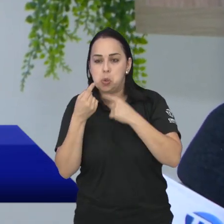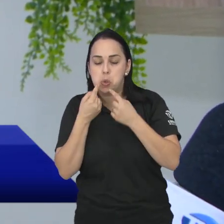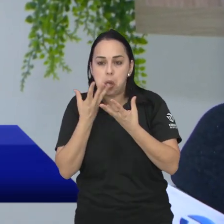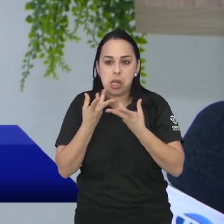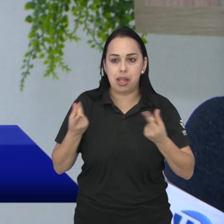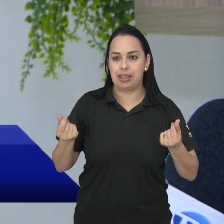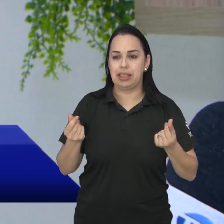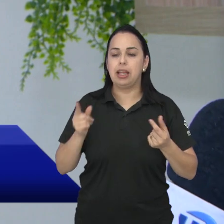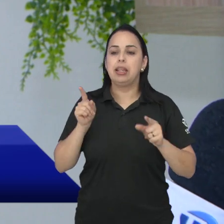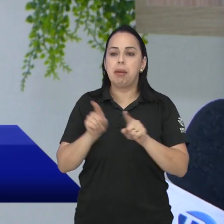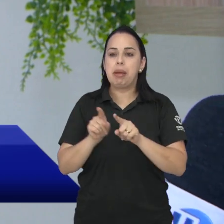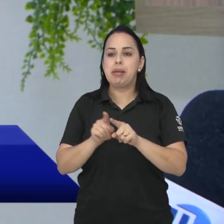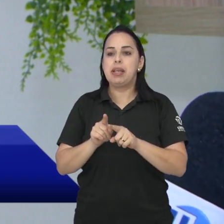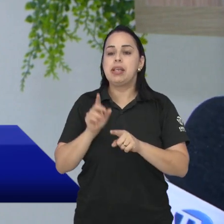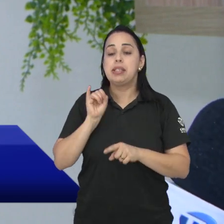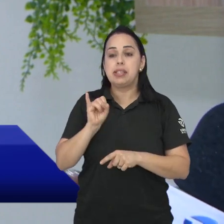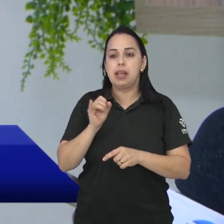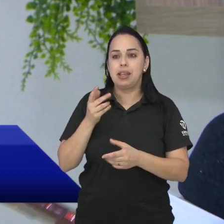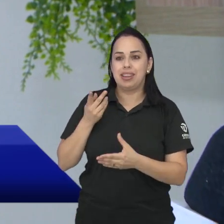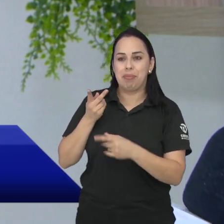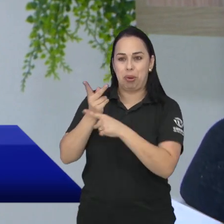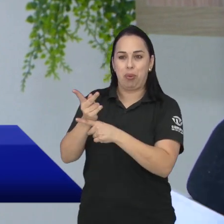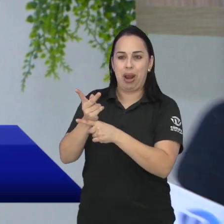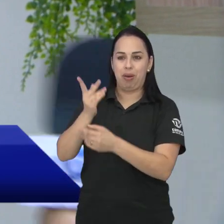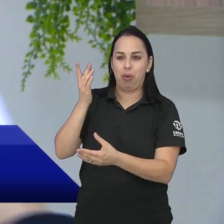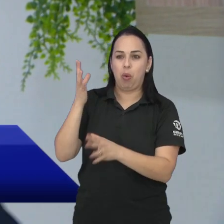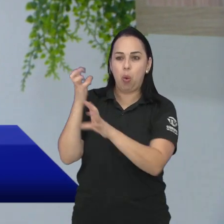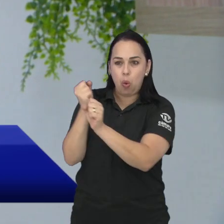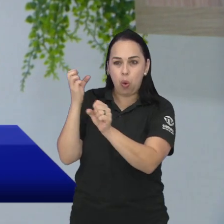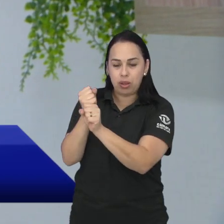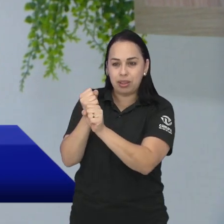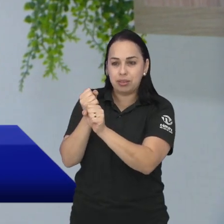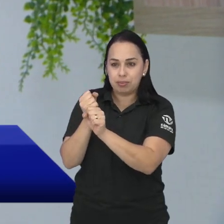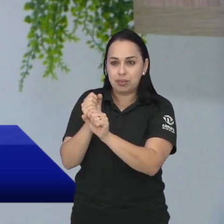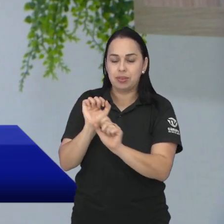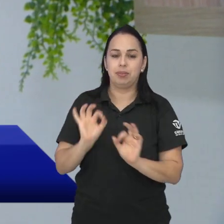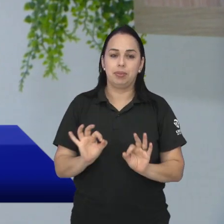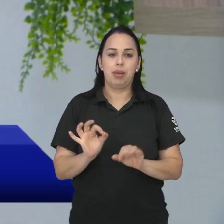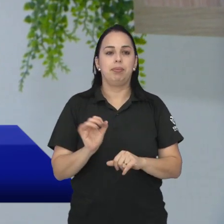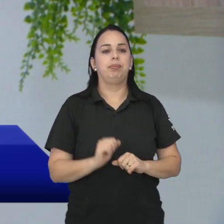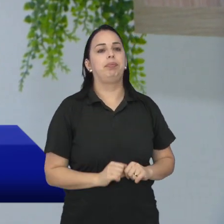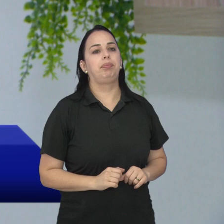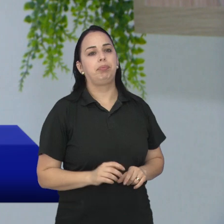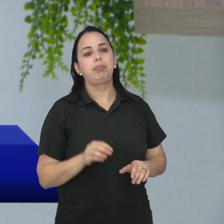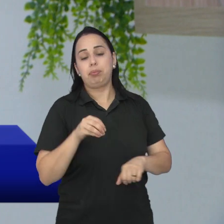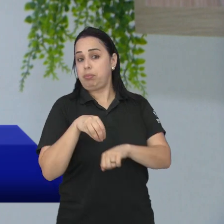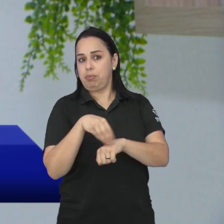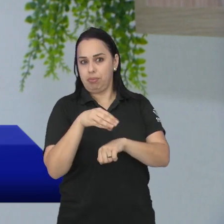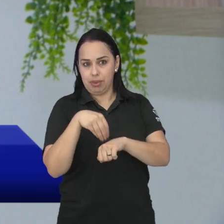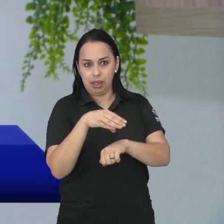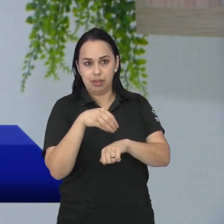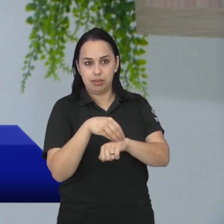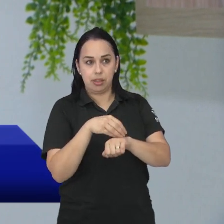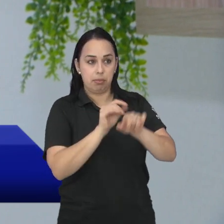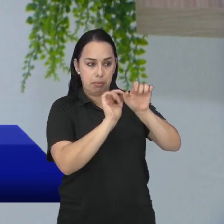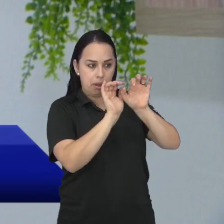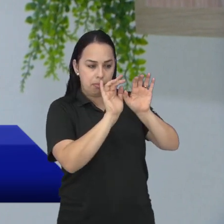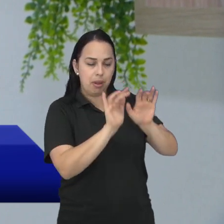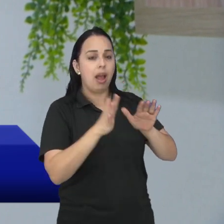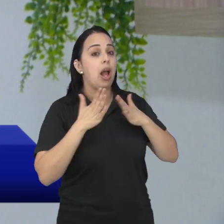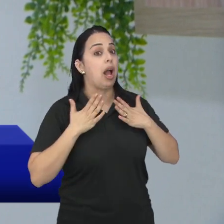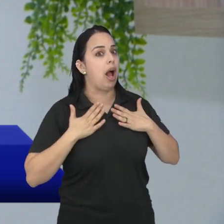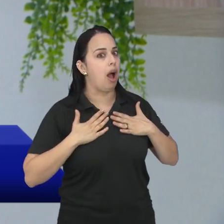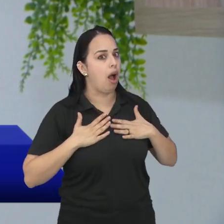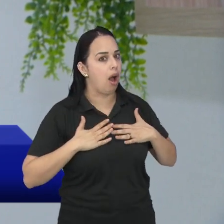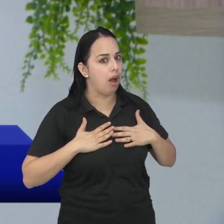nenhuma dúvida, até se essa pessoa deve procurar, então, um contador. A gente sempre orienta que faça o preenchimento